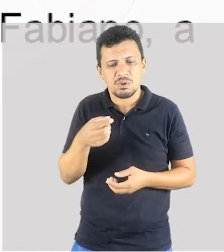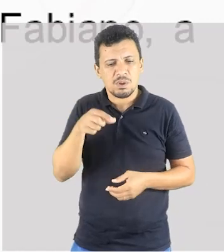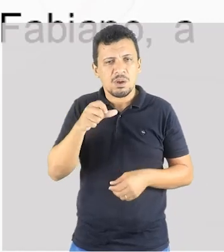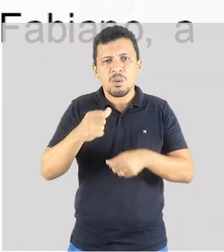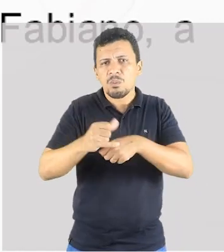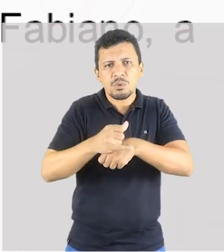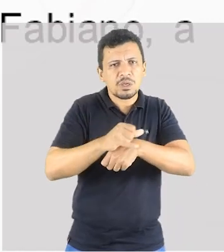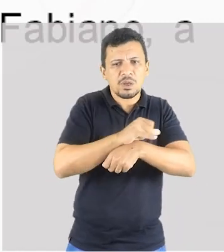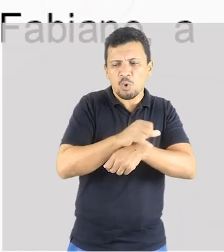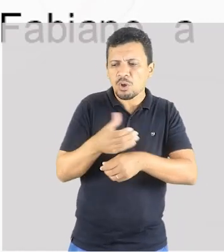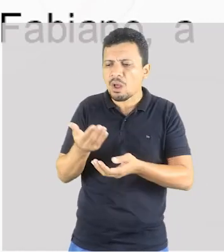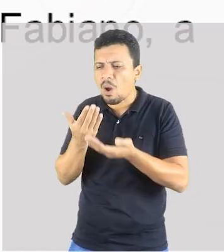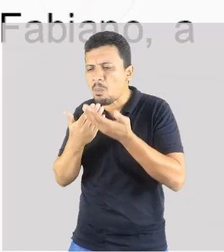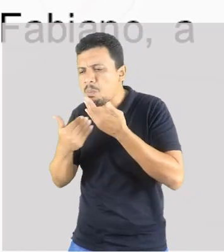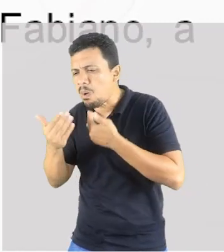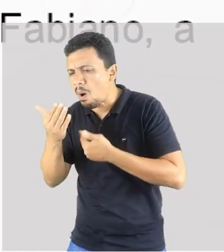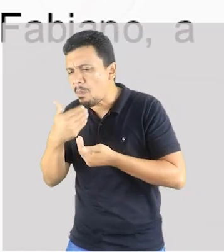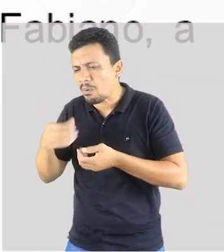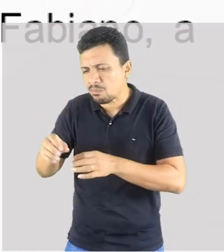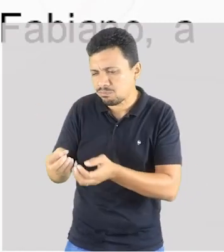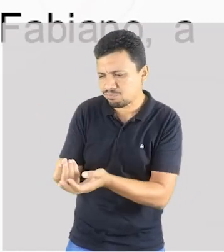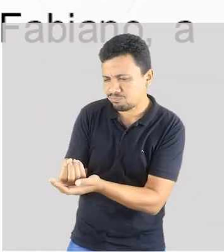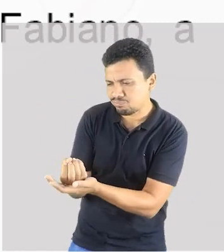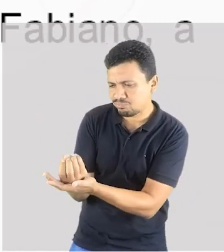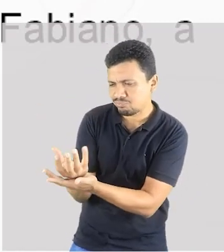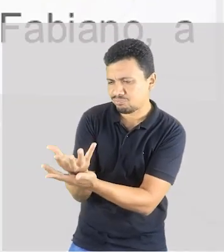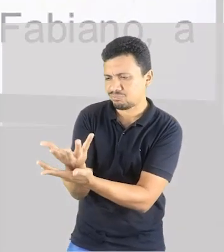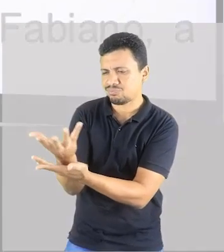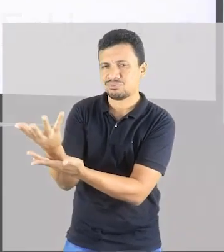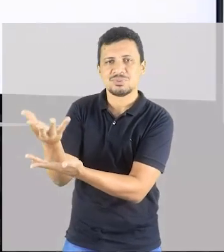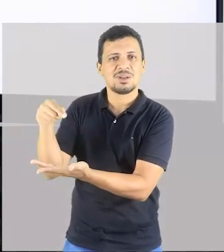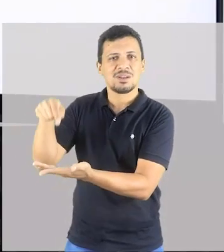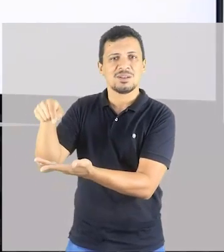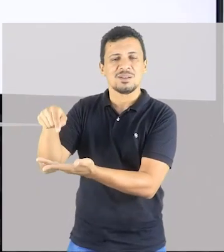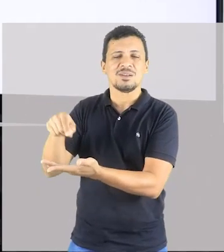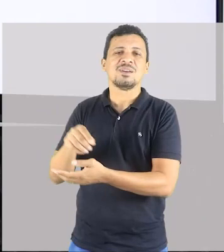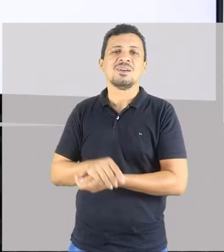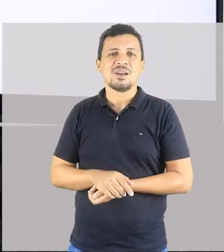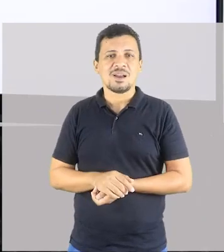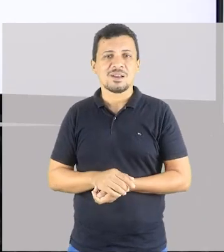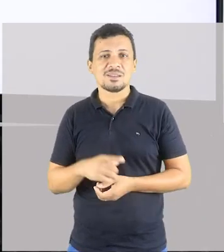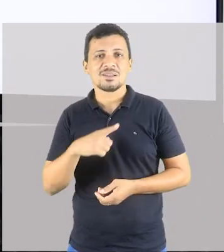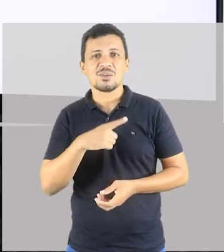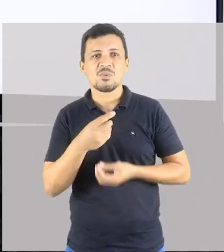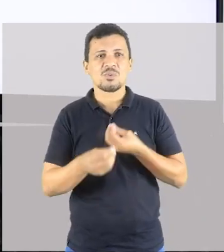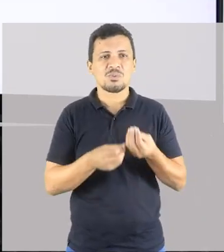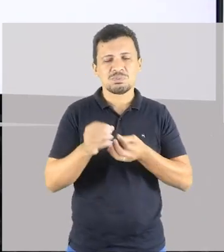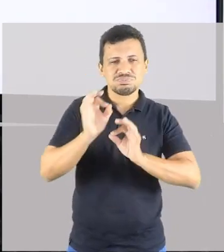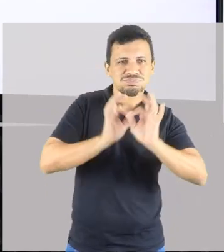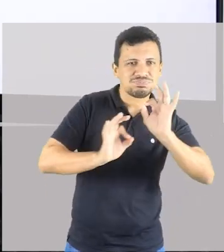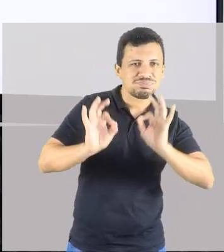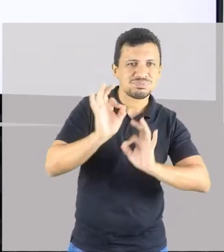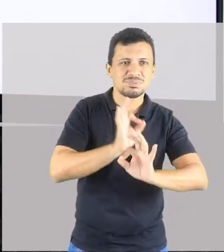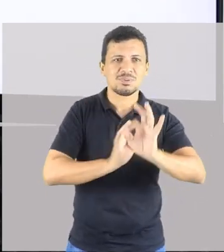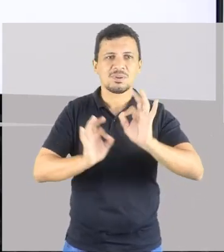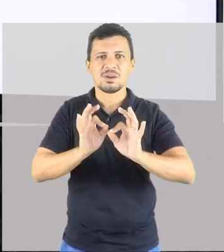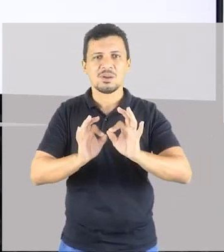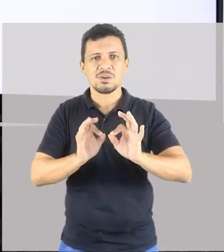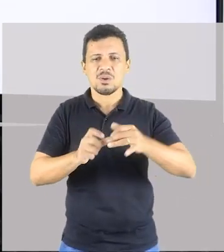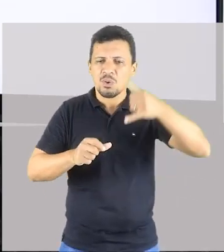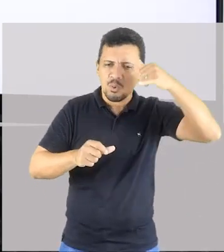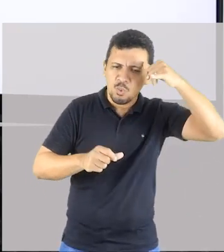o pasto novo, da crias. O pasto cresceria no campo, as árvores se enfeitariam, o gado